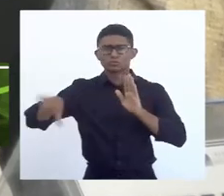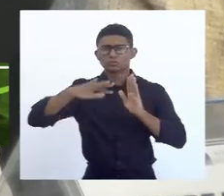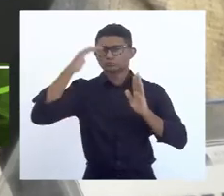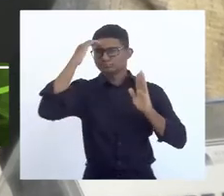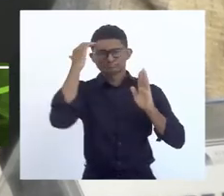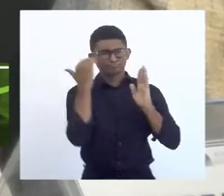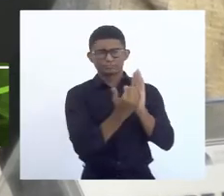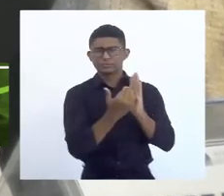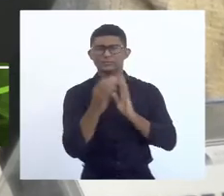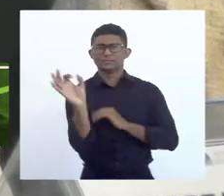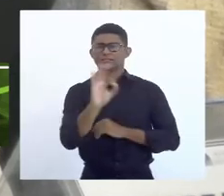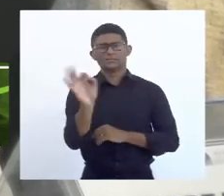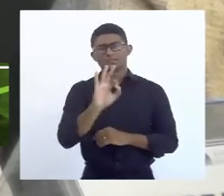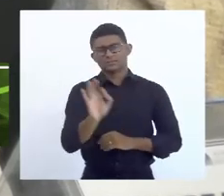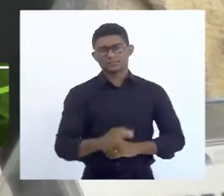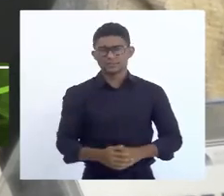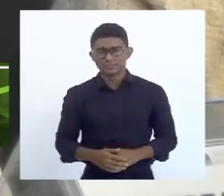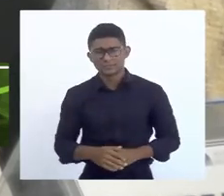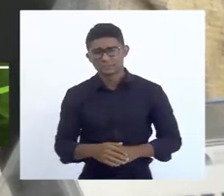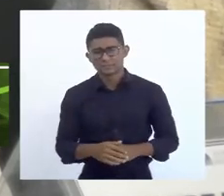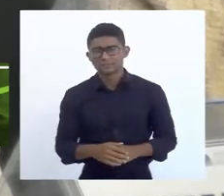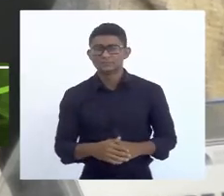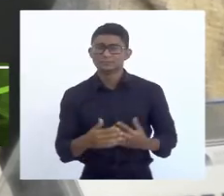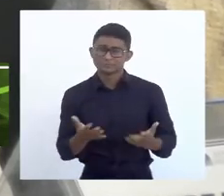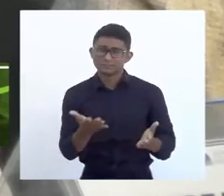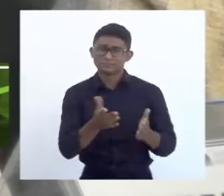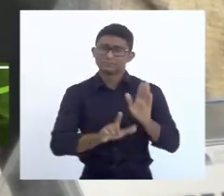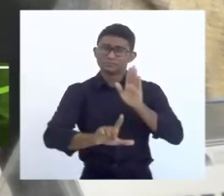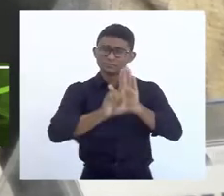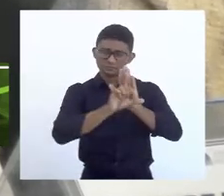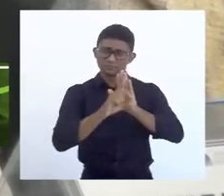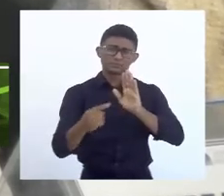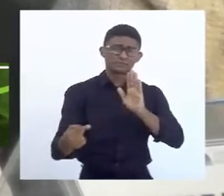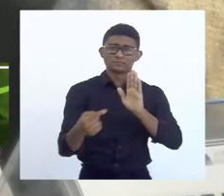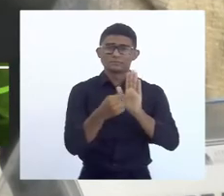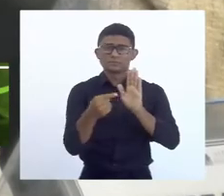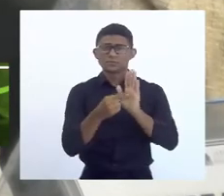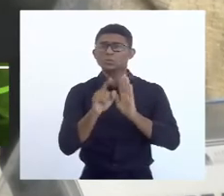uma legislação que, na contramão dos